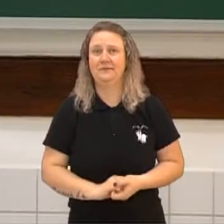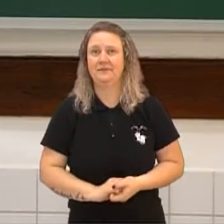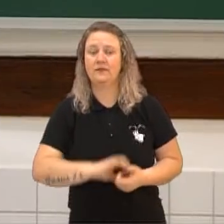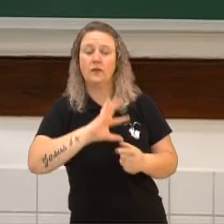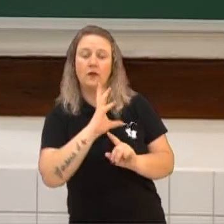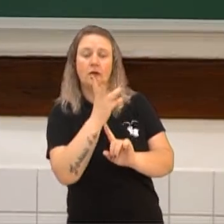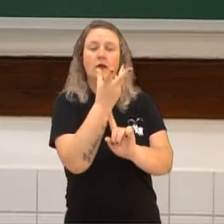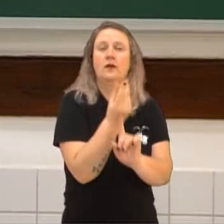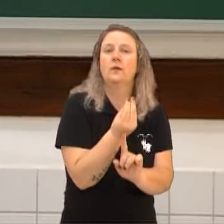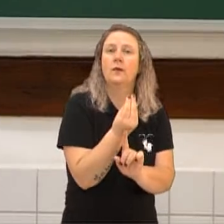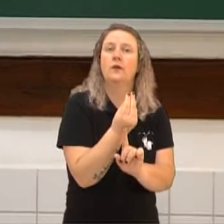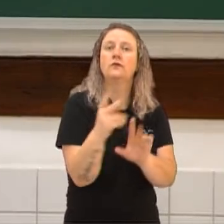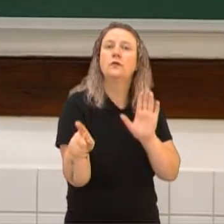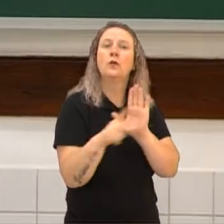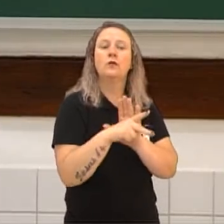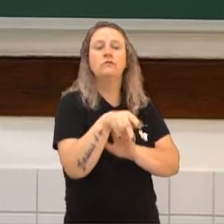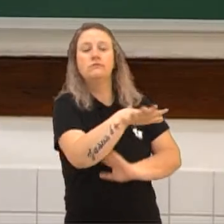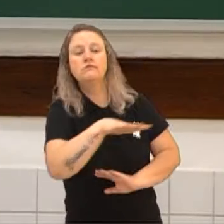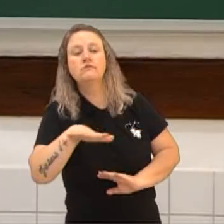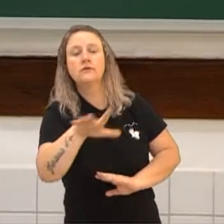da arte popular, então, mais ainda.